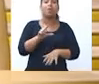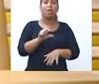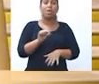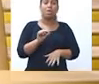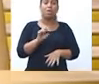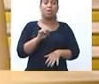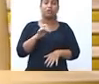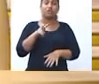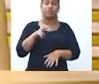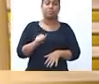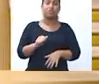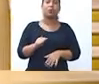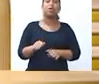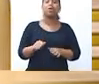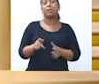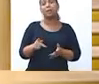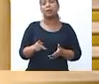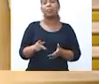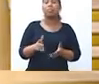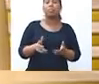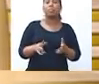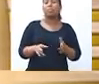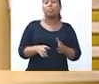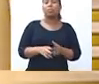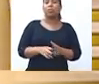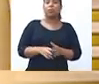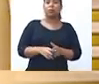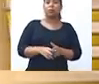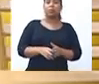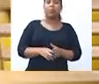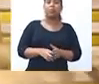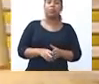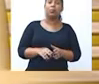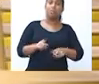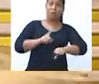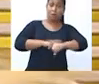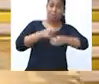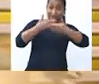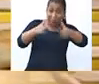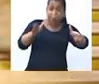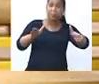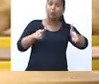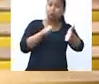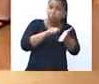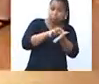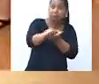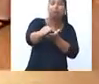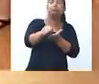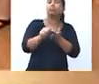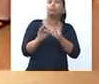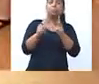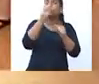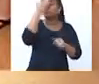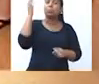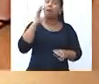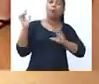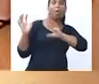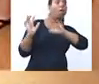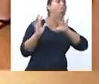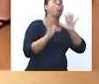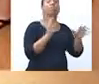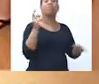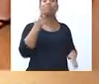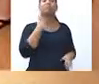que eles, era uma disciplina como se fosse uma optativa. Sim. Na hora que abriram essas inscrições, foi todo mundo correndo. Eu falei, nossa, gente,